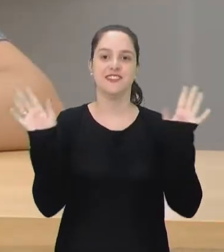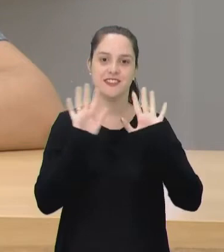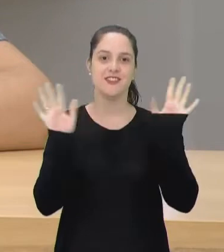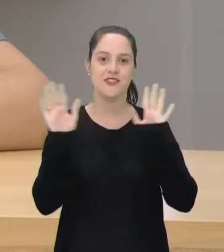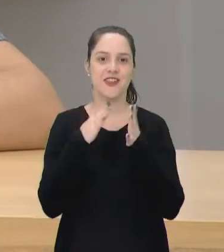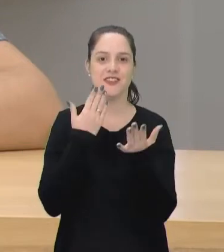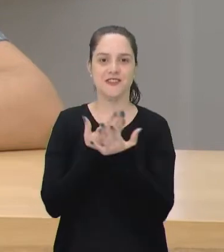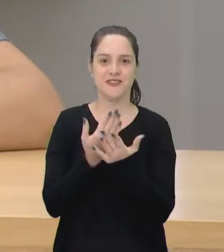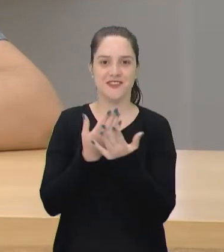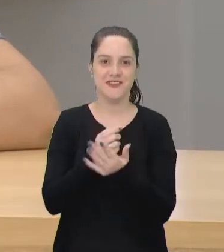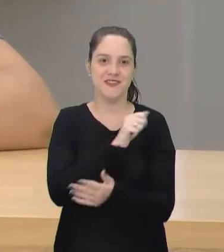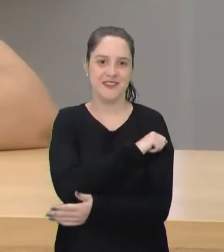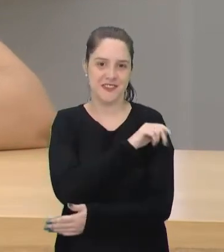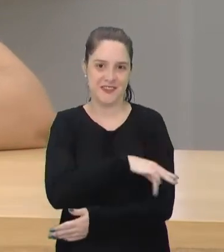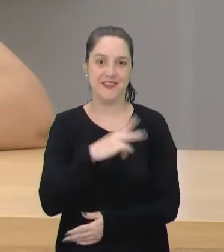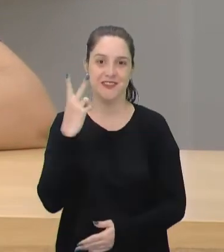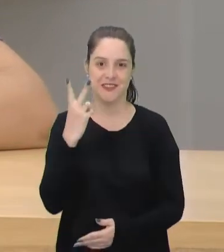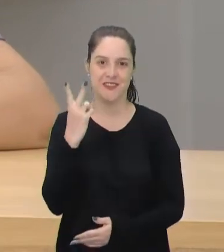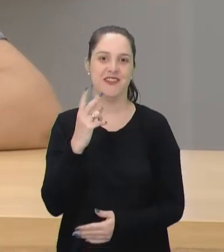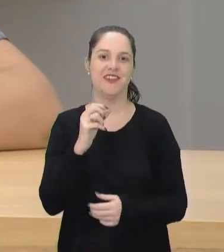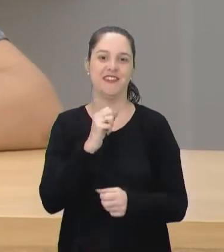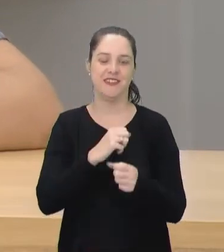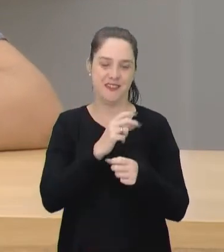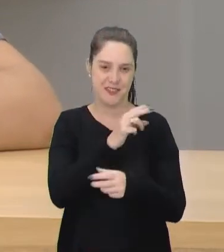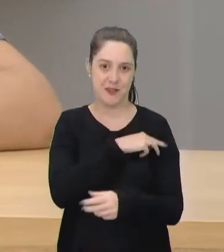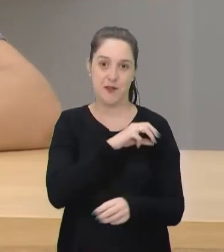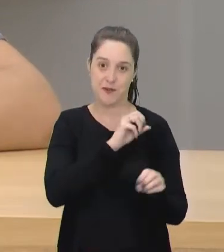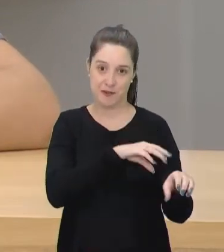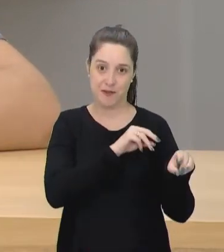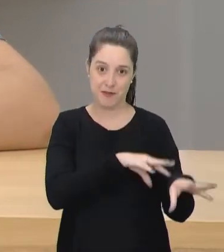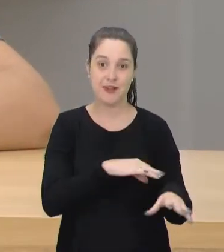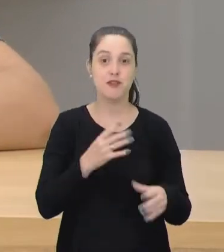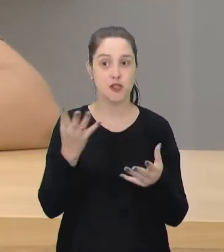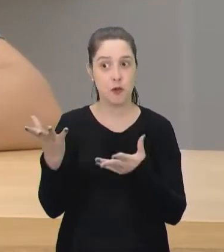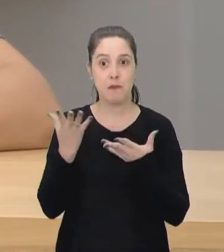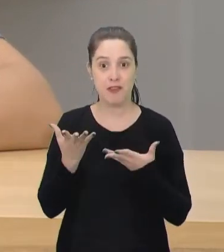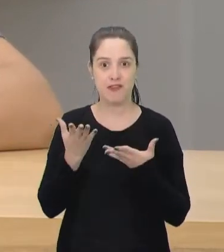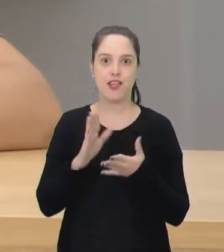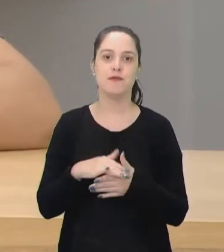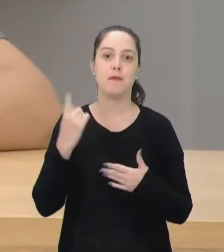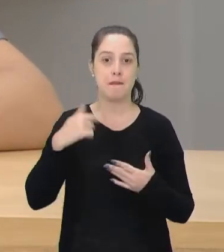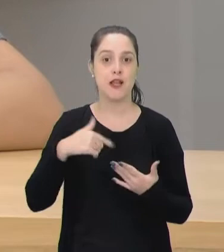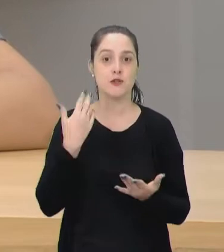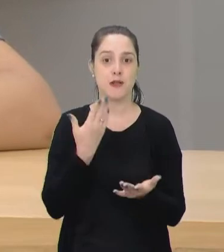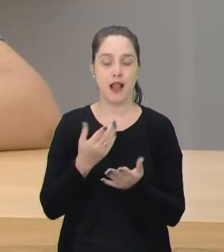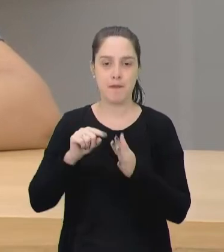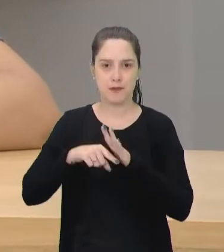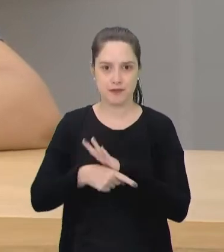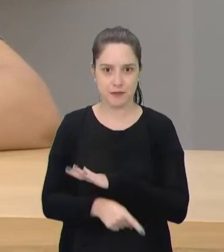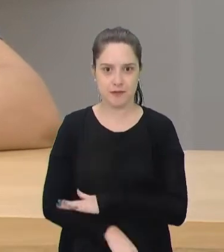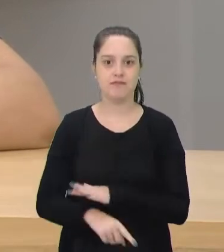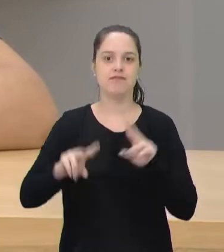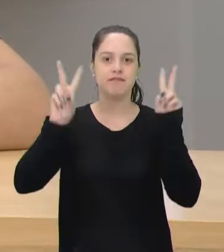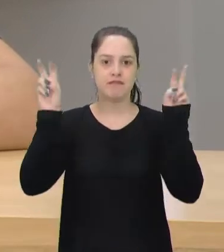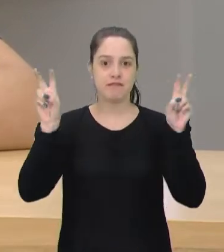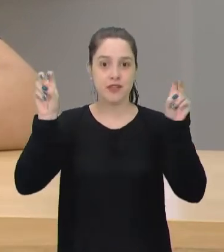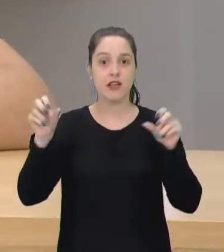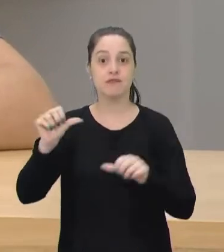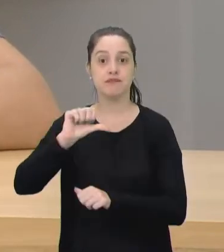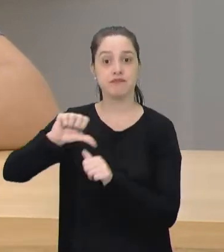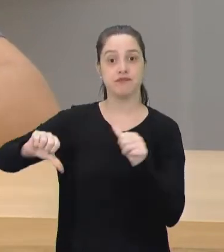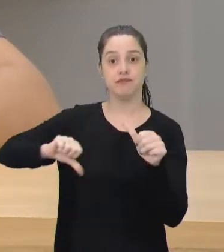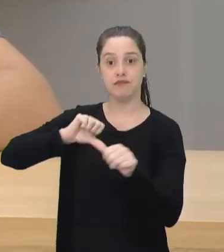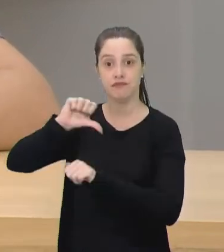Olá, estudantes do segundo ano do ensino médio, sejam bem-vindos a mais um aprofundamento sobre as